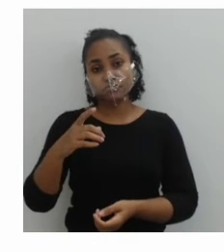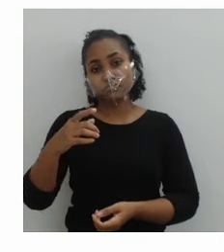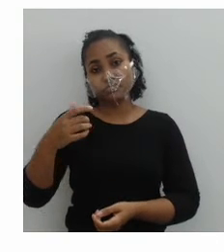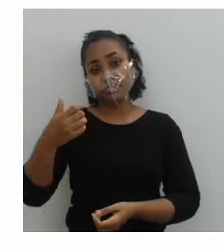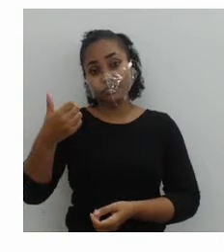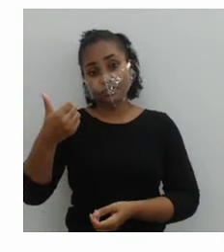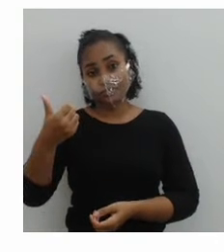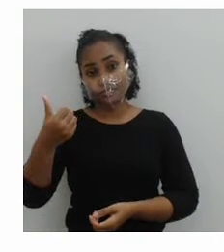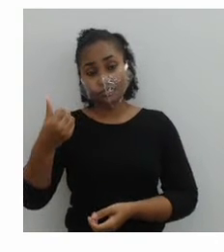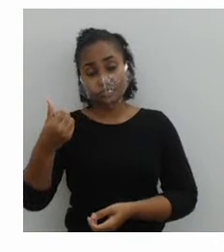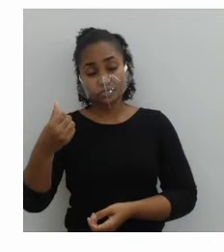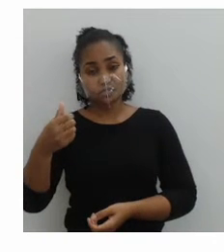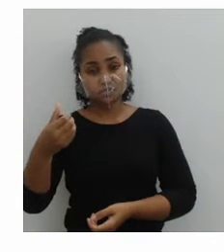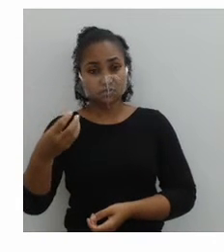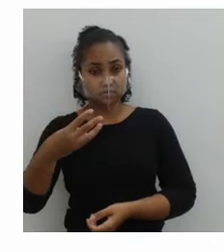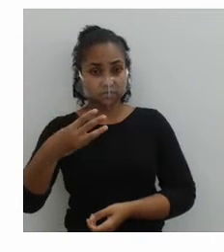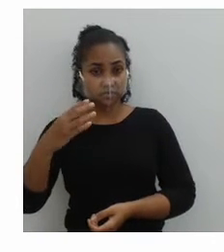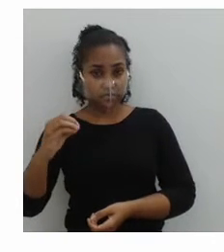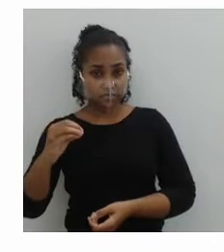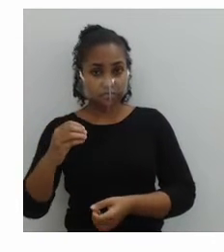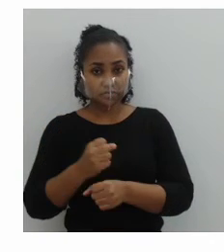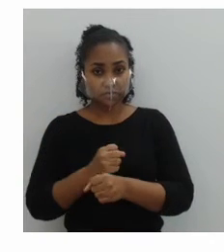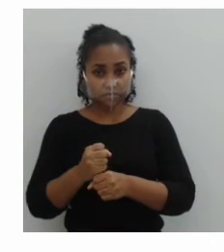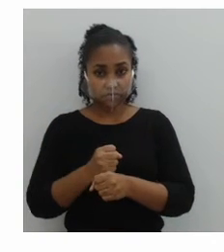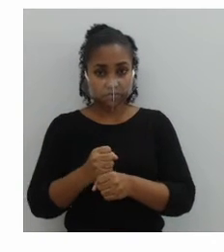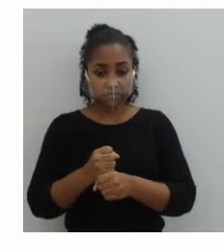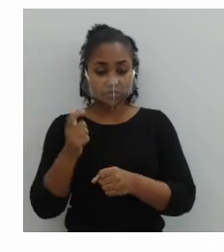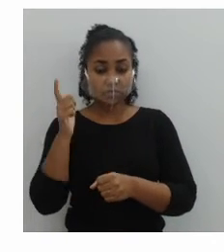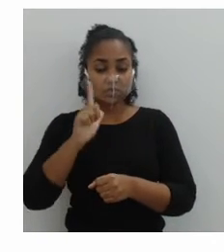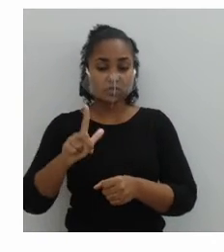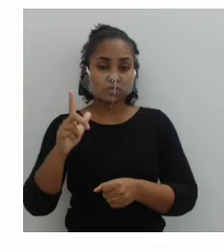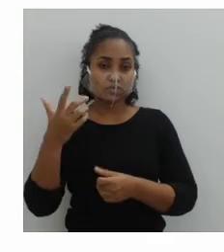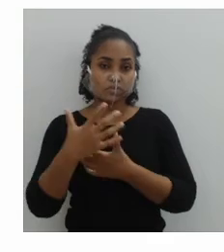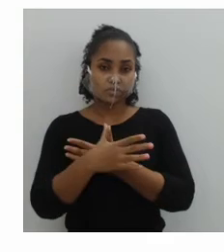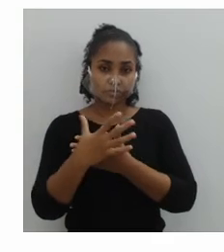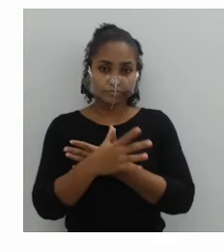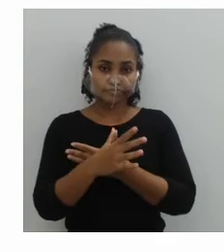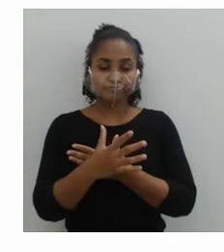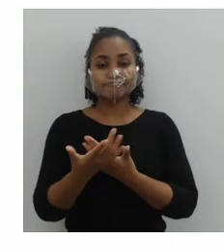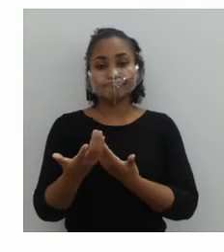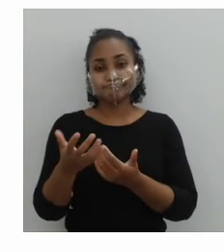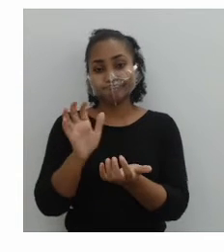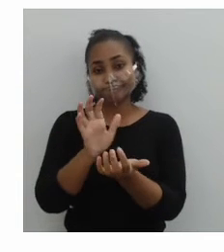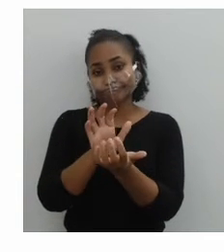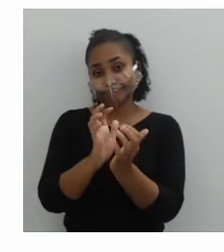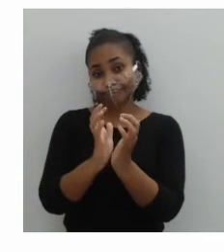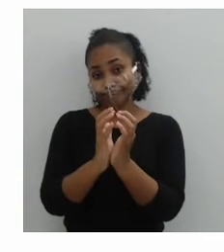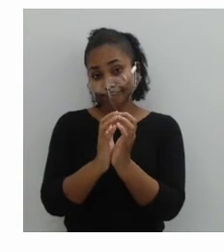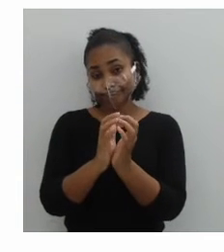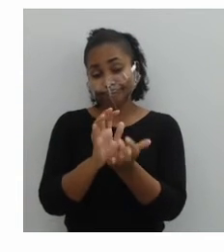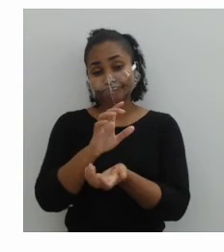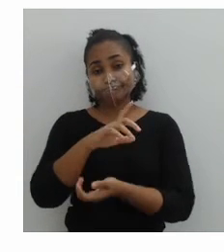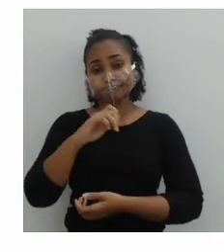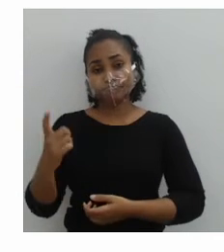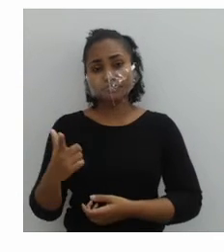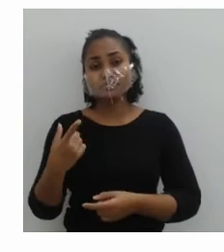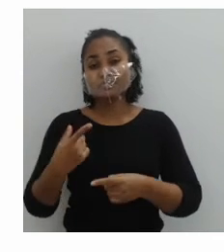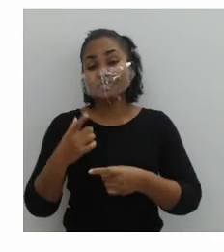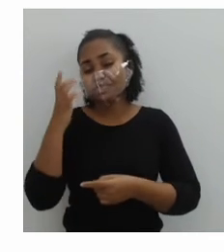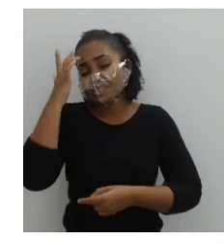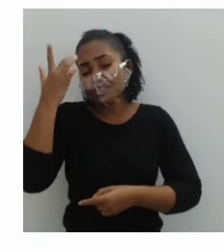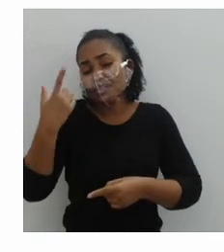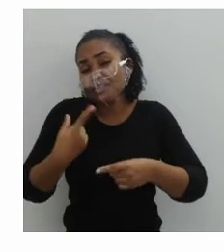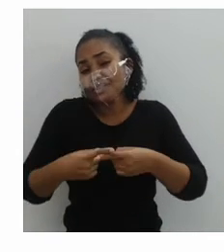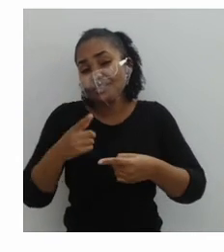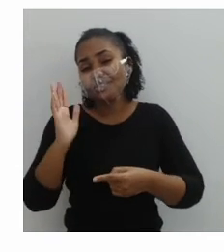1630, né, conquistando Olinda e Recife com bastante facilidade. Por que eles têm bastante facilidade? Eles já